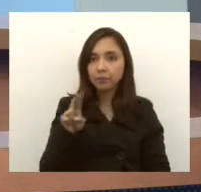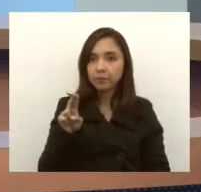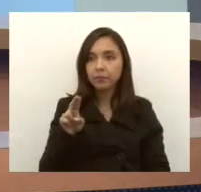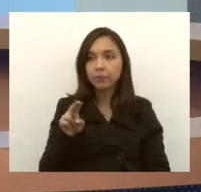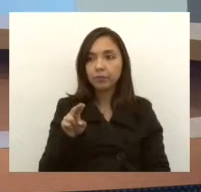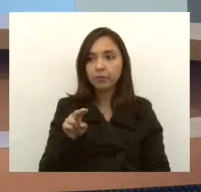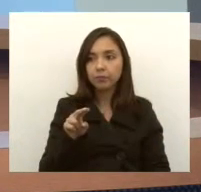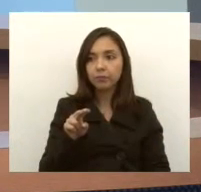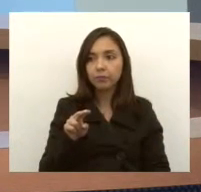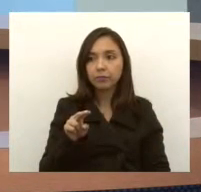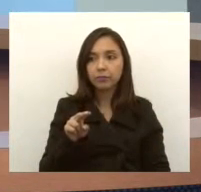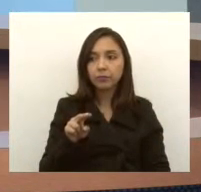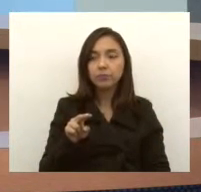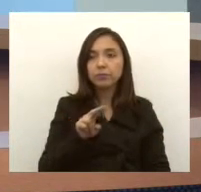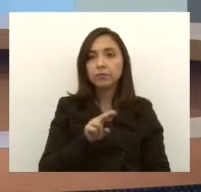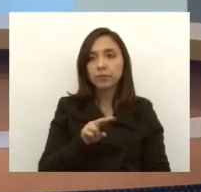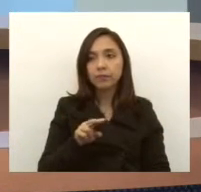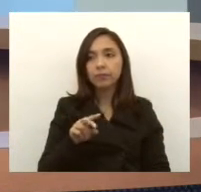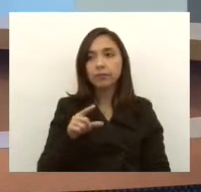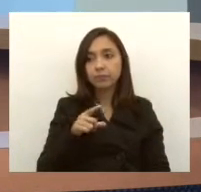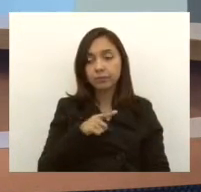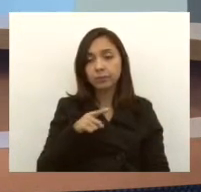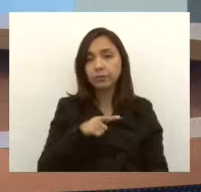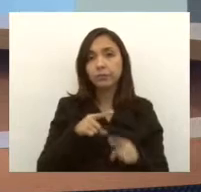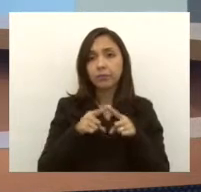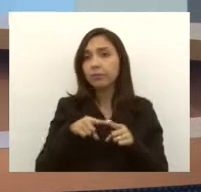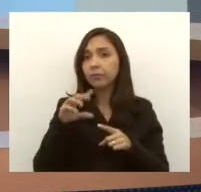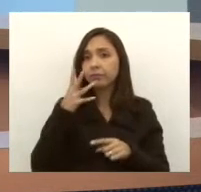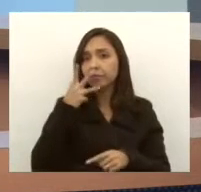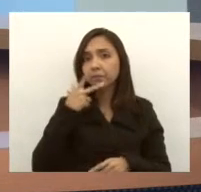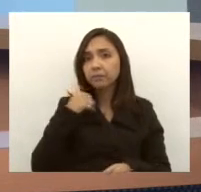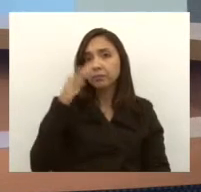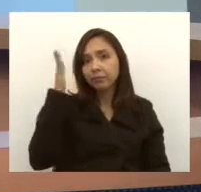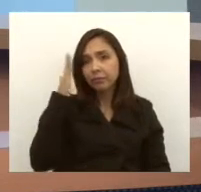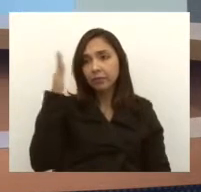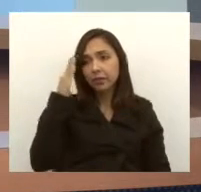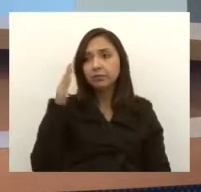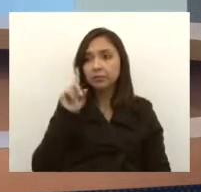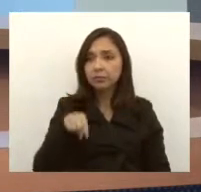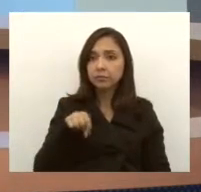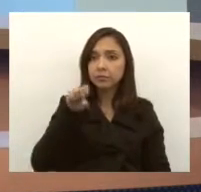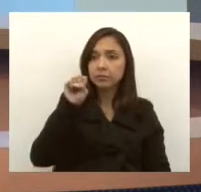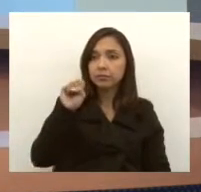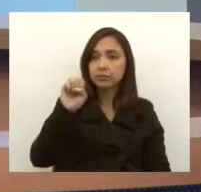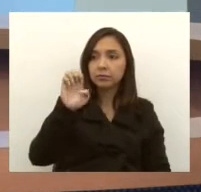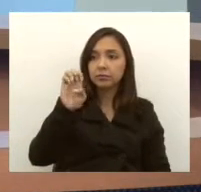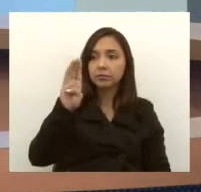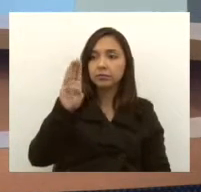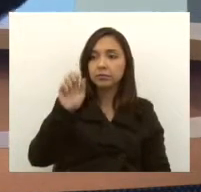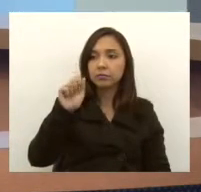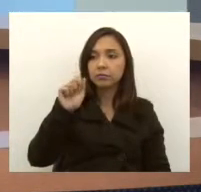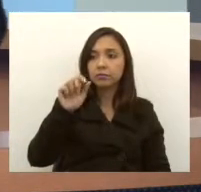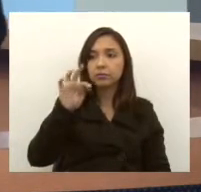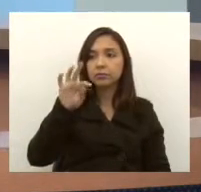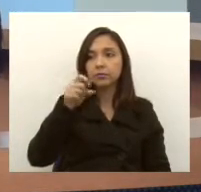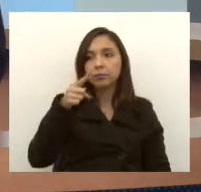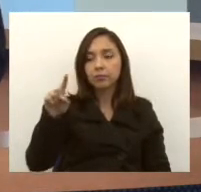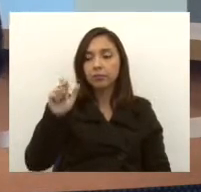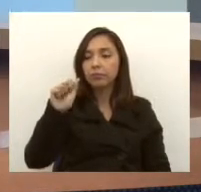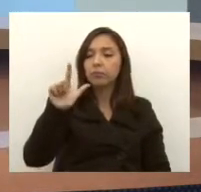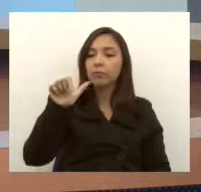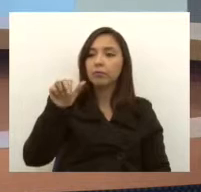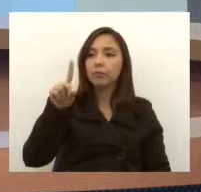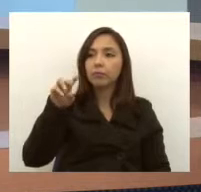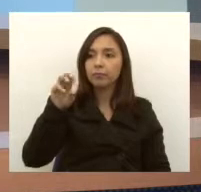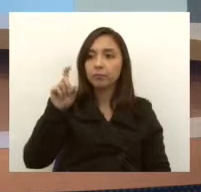já responderam aqui, porque até as crianças sabem, é Sebastião Almeida. Porque antes